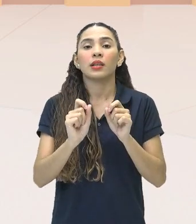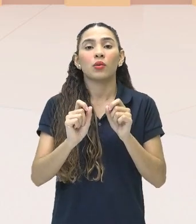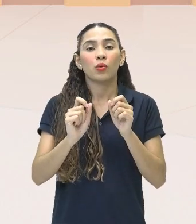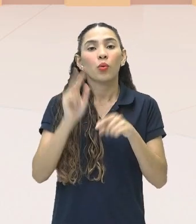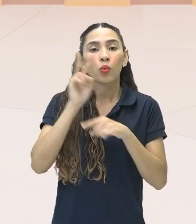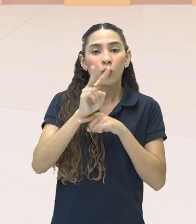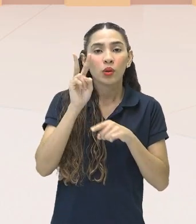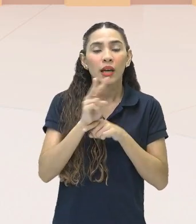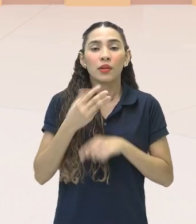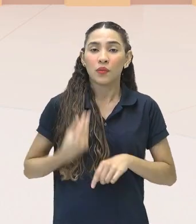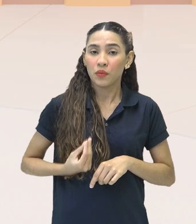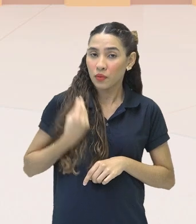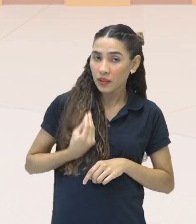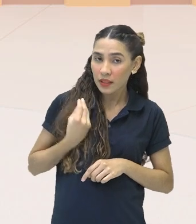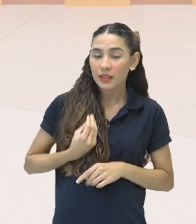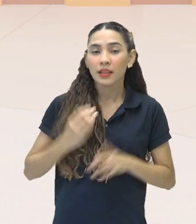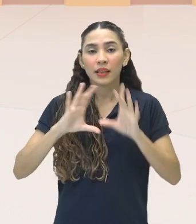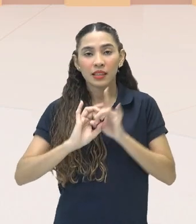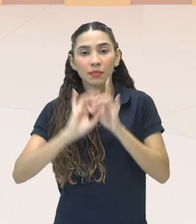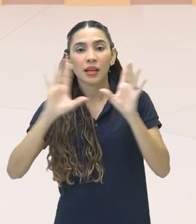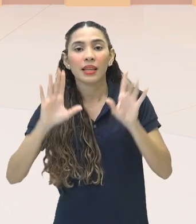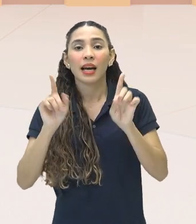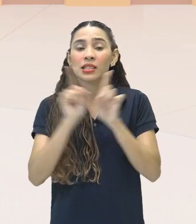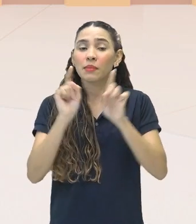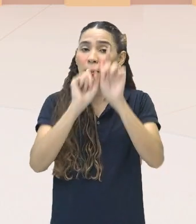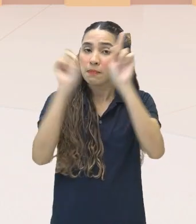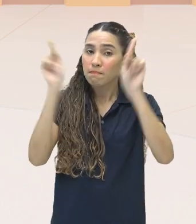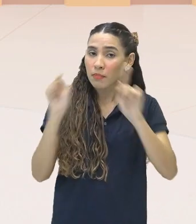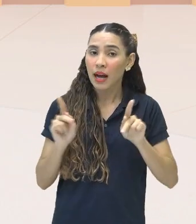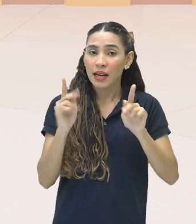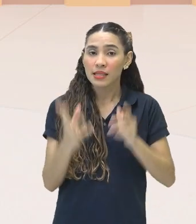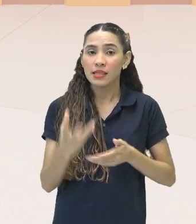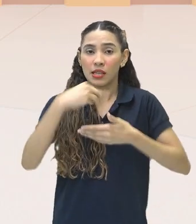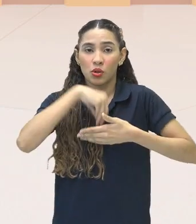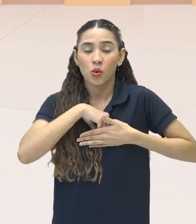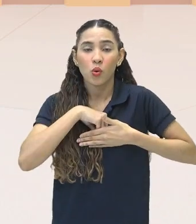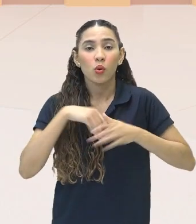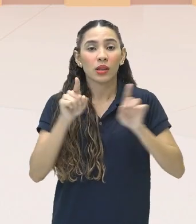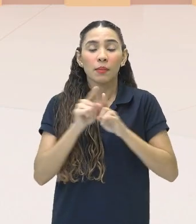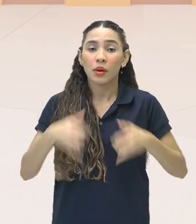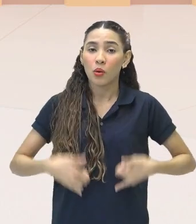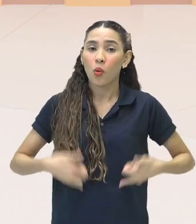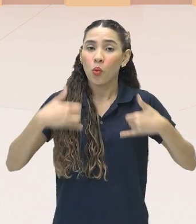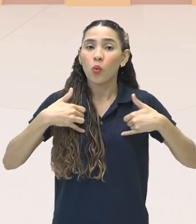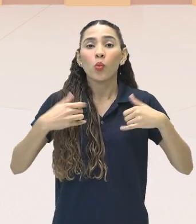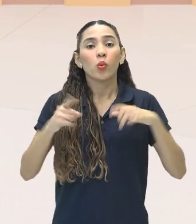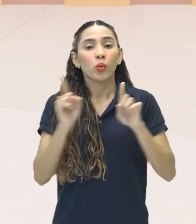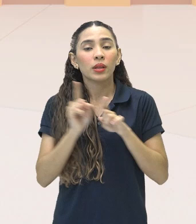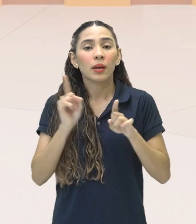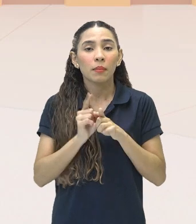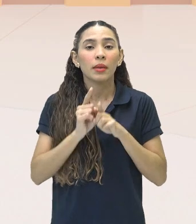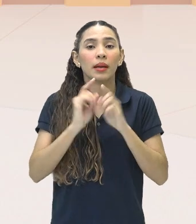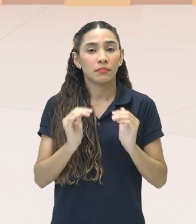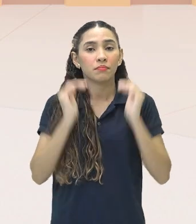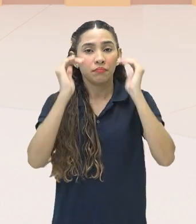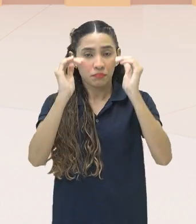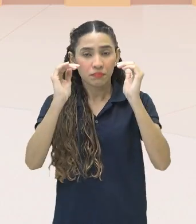sua liberdade, pela sua paz de espírito, pela sua honra e